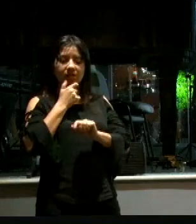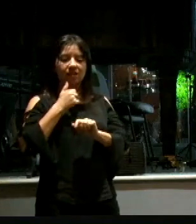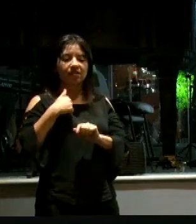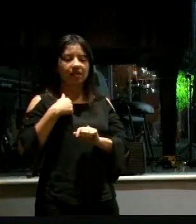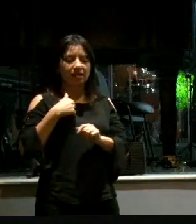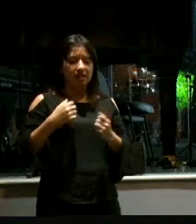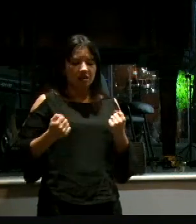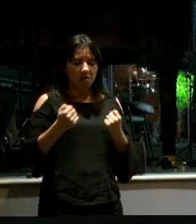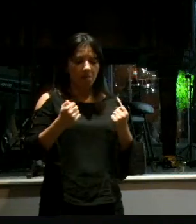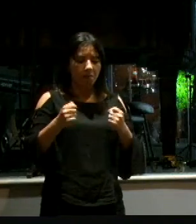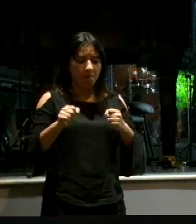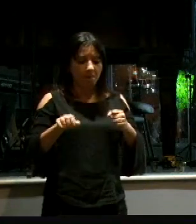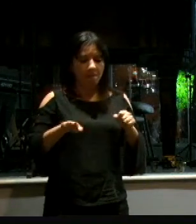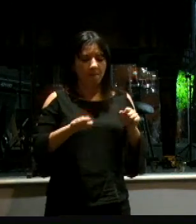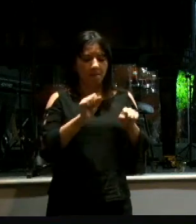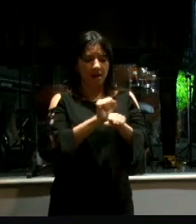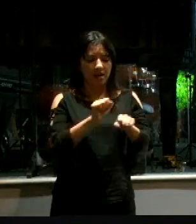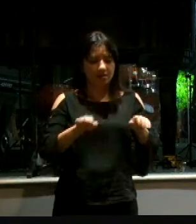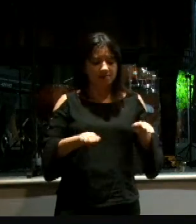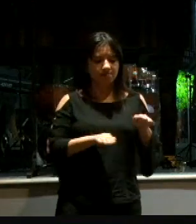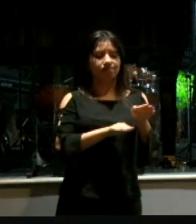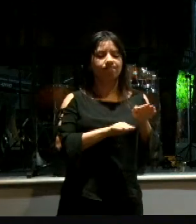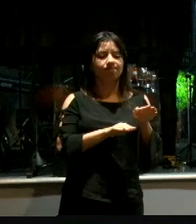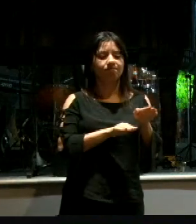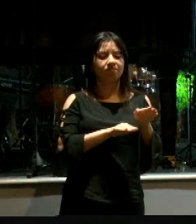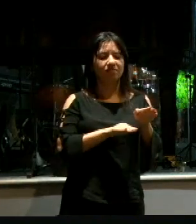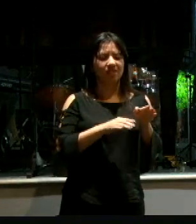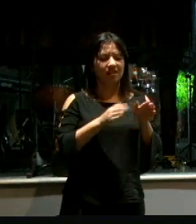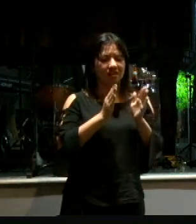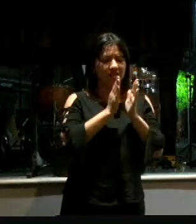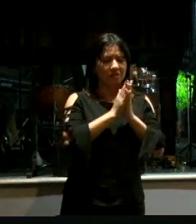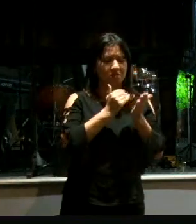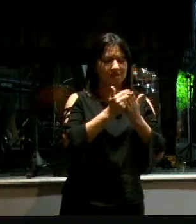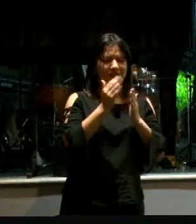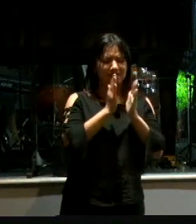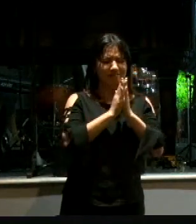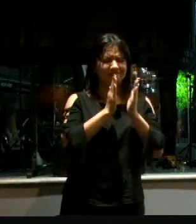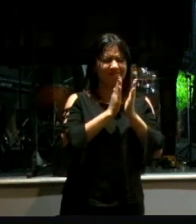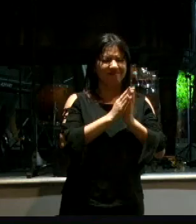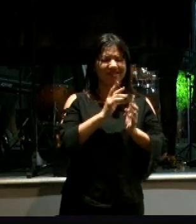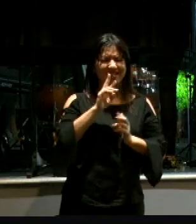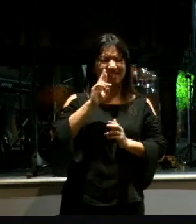eu prego que o Senhor é um Deus de cura. E o Senhor vai levar meu pai?